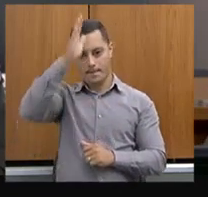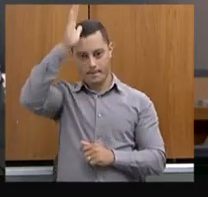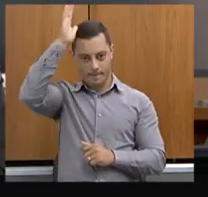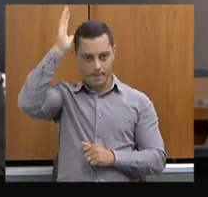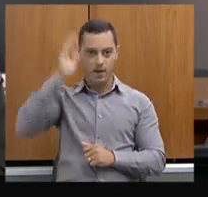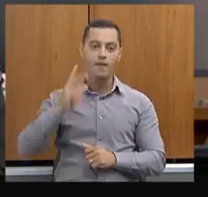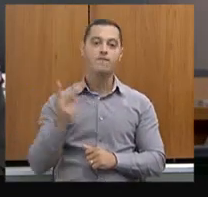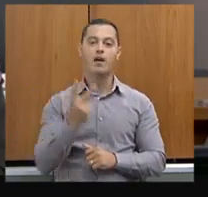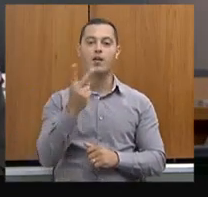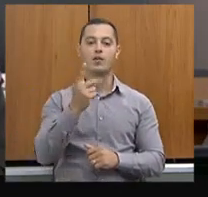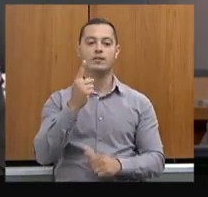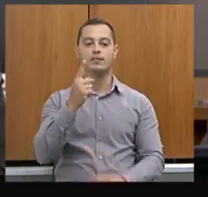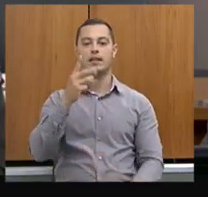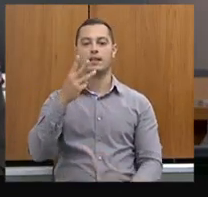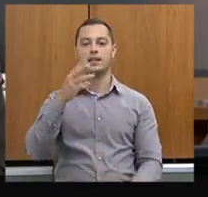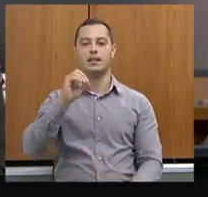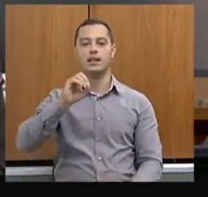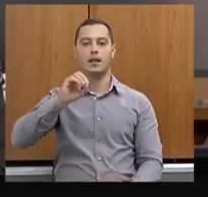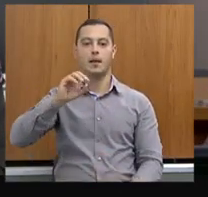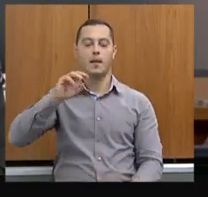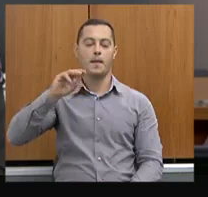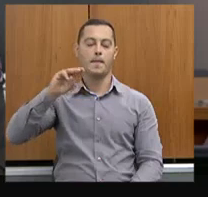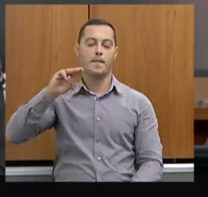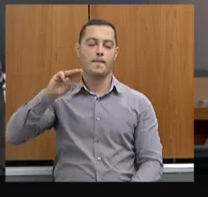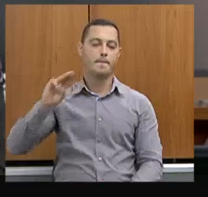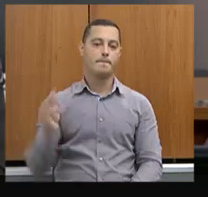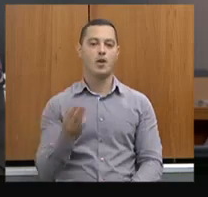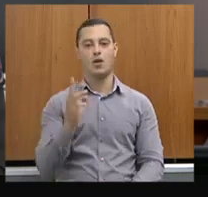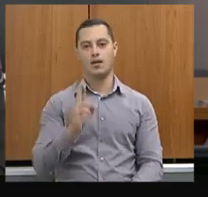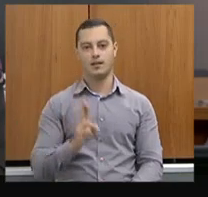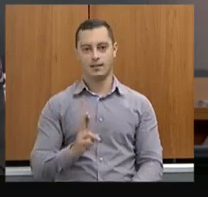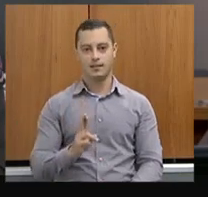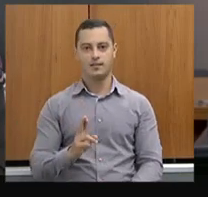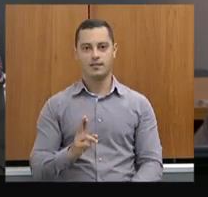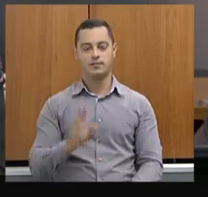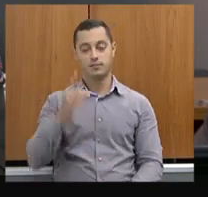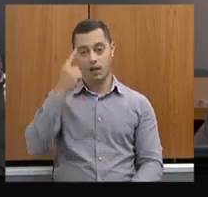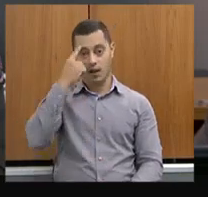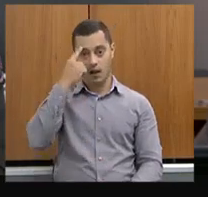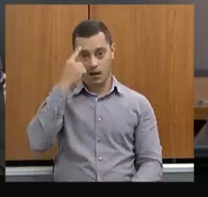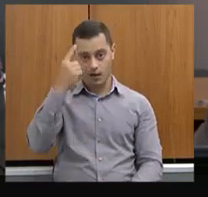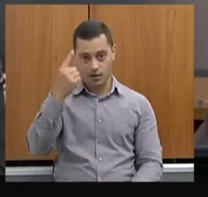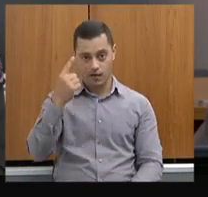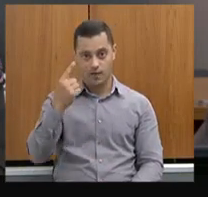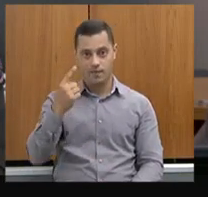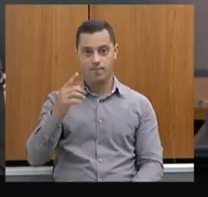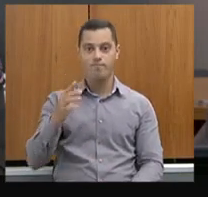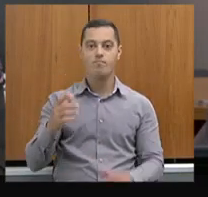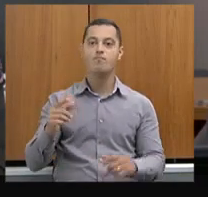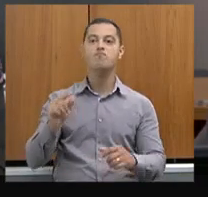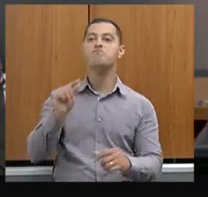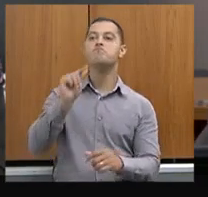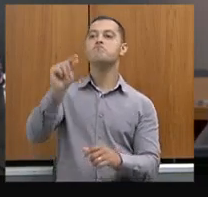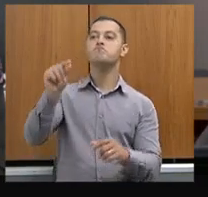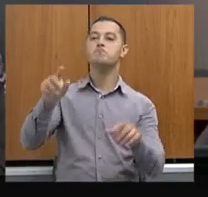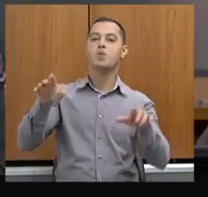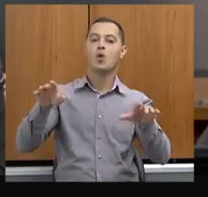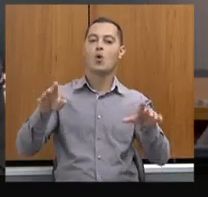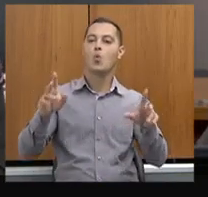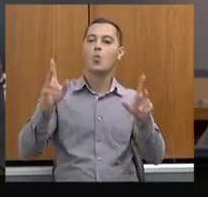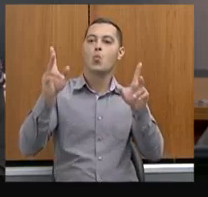130 milhões de reais é preciso lembrar que nós não temos algo assim no mercado que tenha